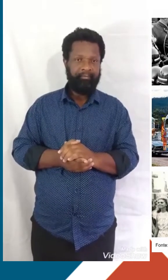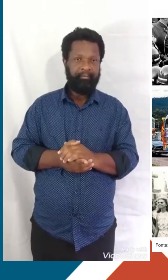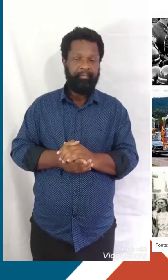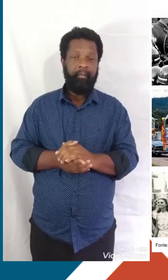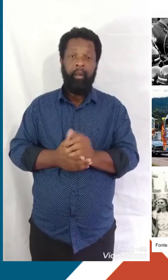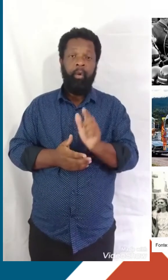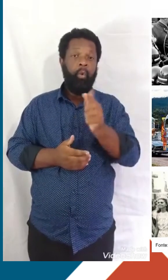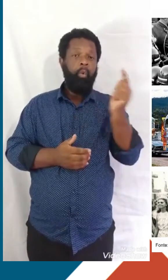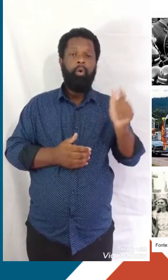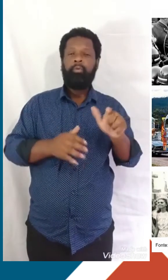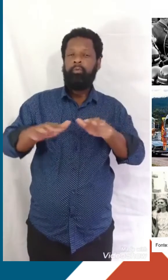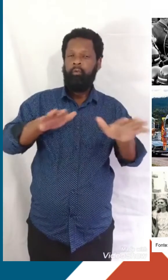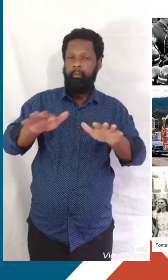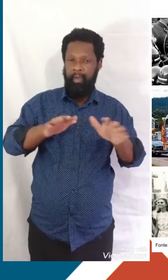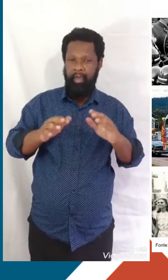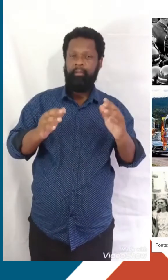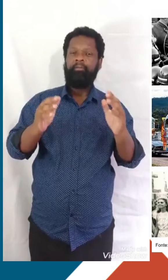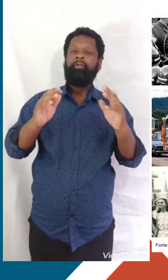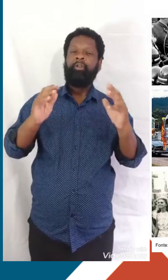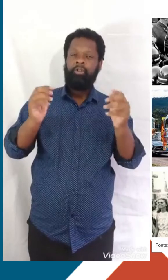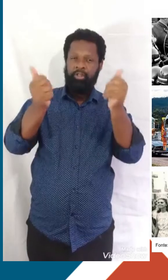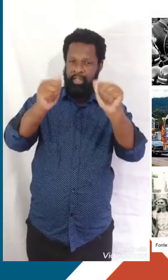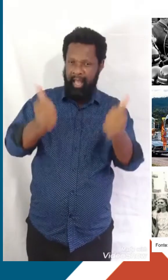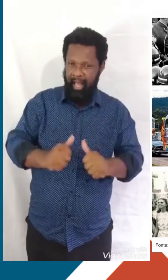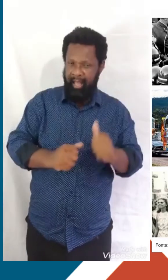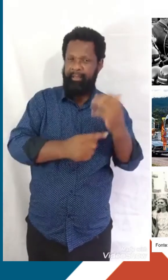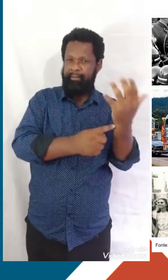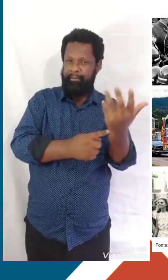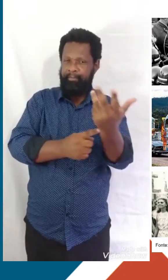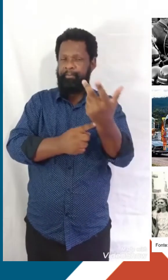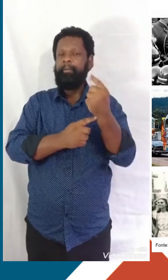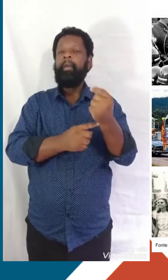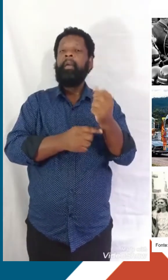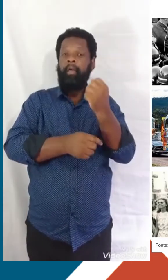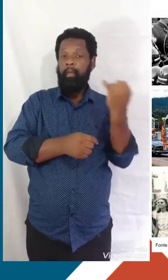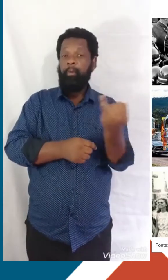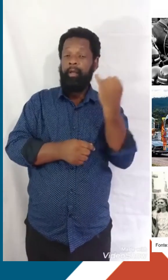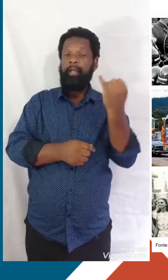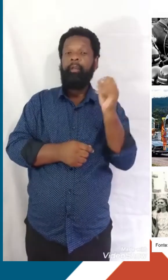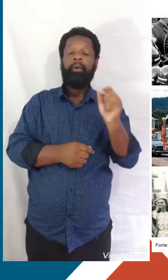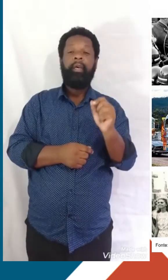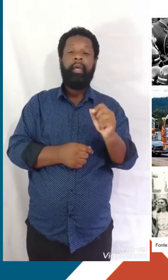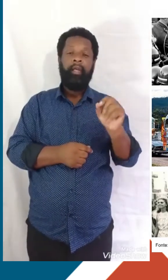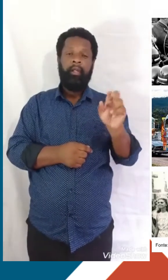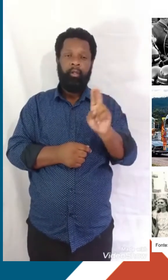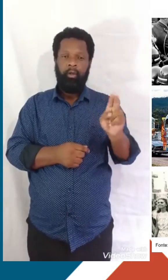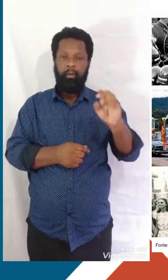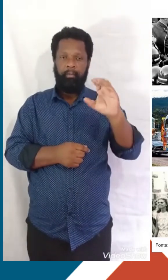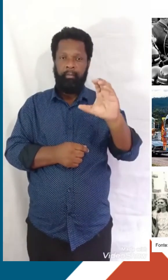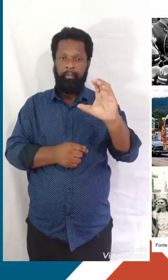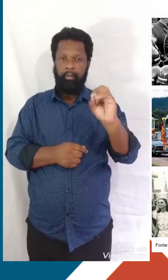Outro movimento artístico importante na década de 60 é a